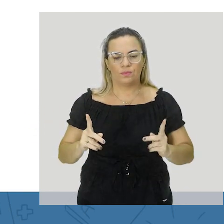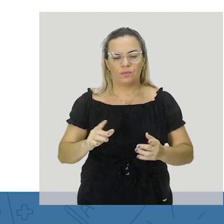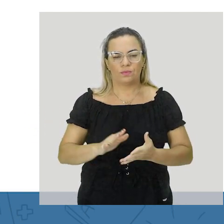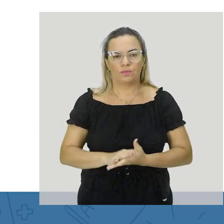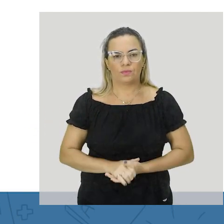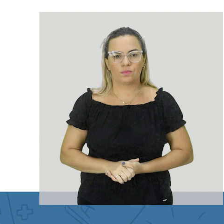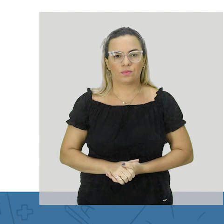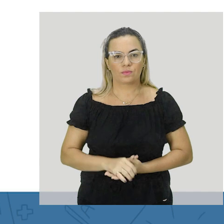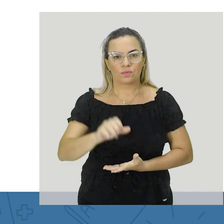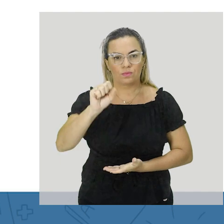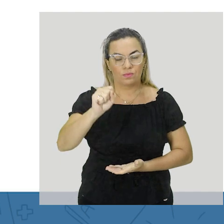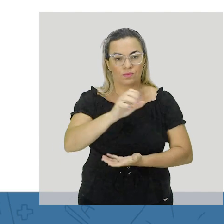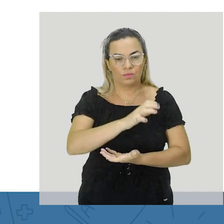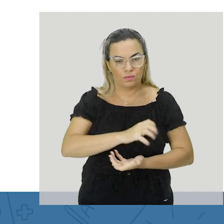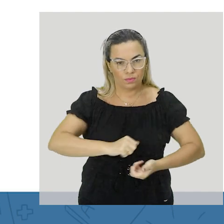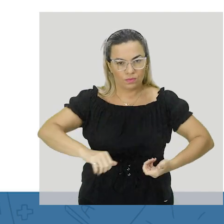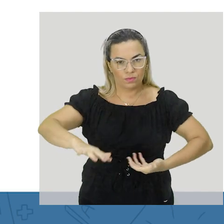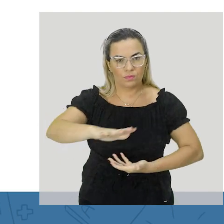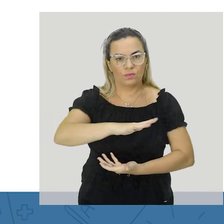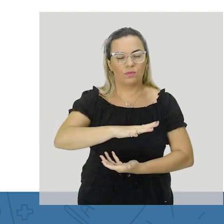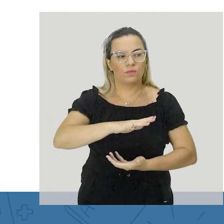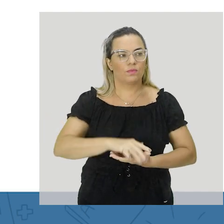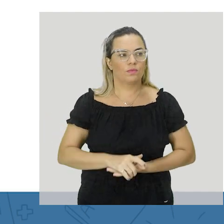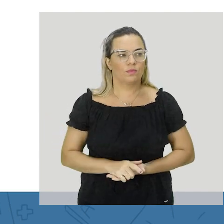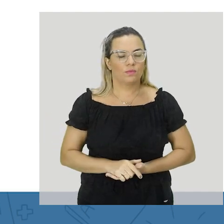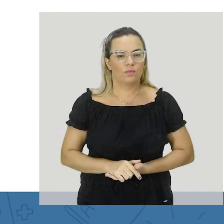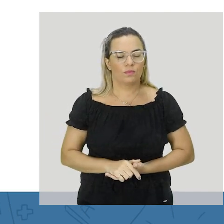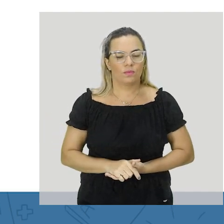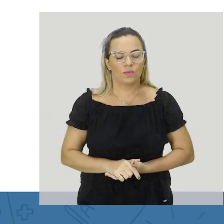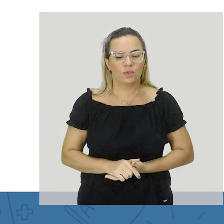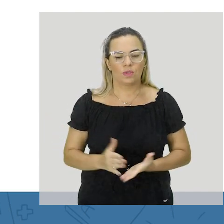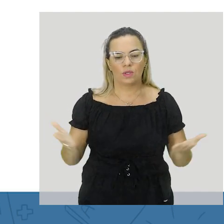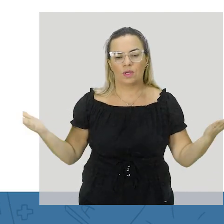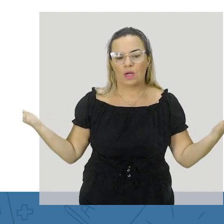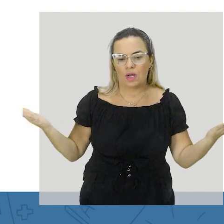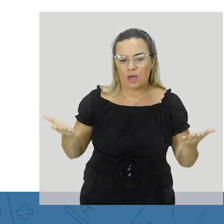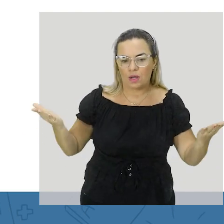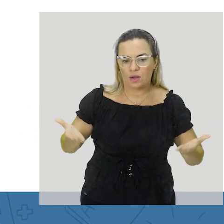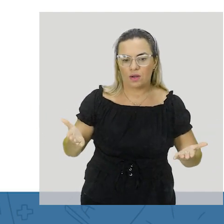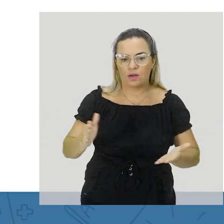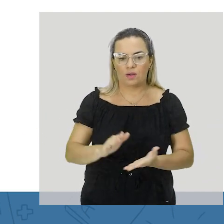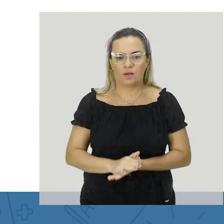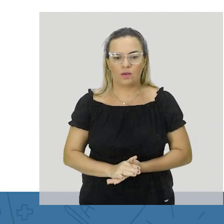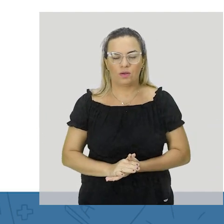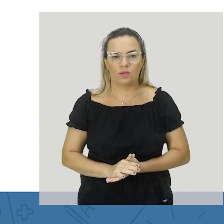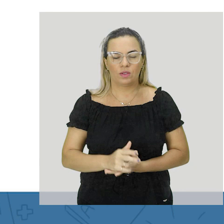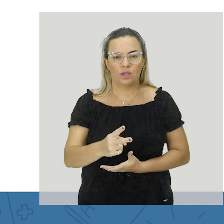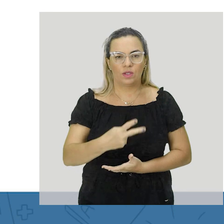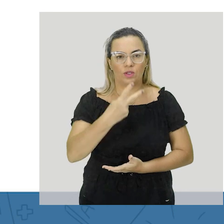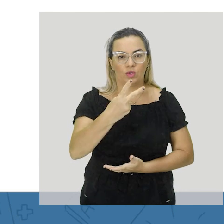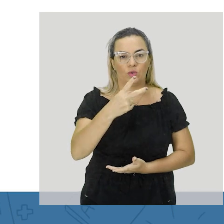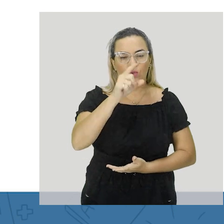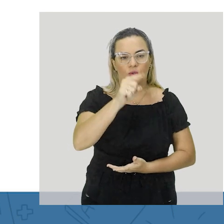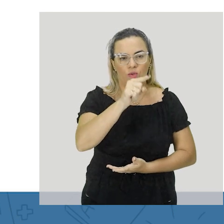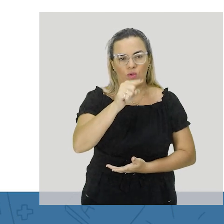esses são os 8 planetas. Aquele que tem 2 asteriscos, né, 2 estrelas, é o que nós